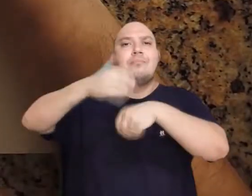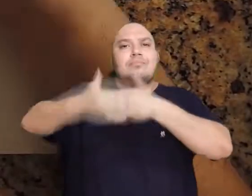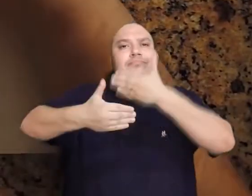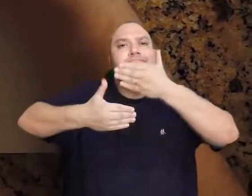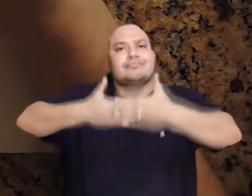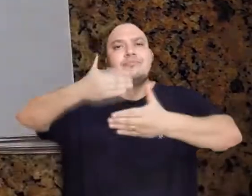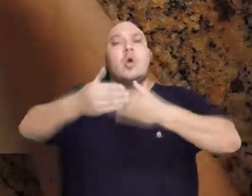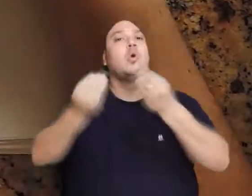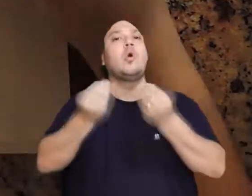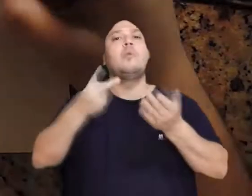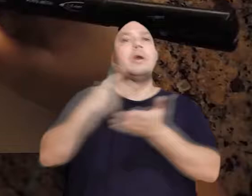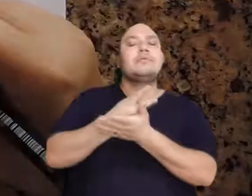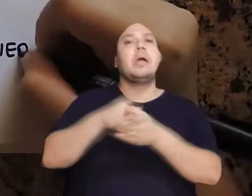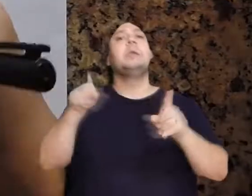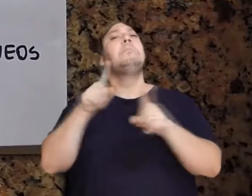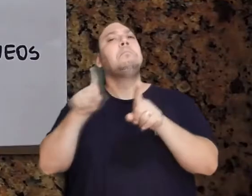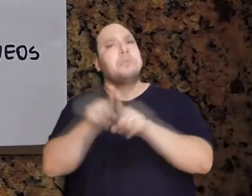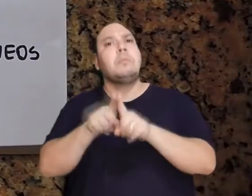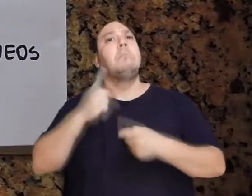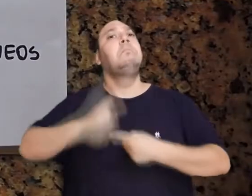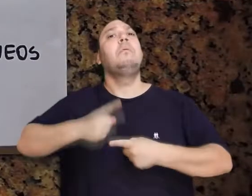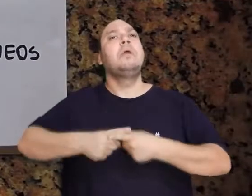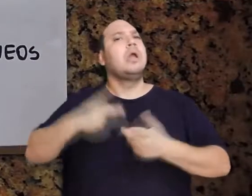e por que acontece assim.